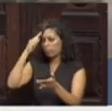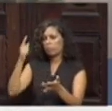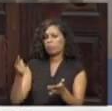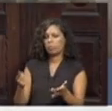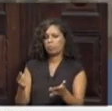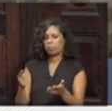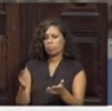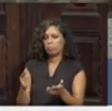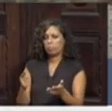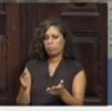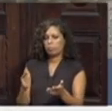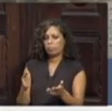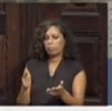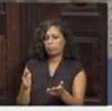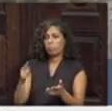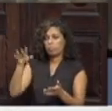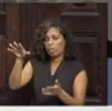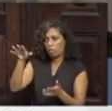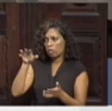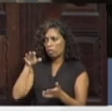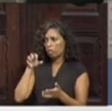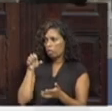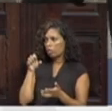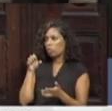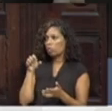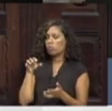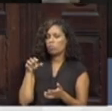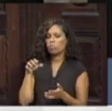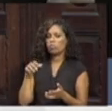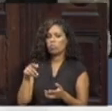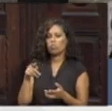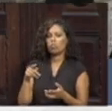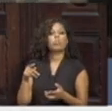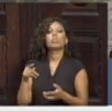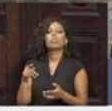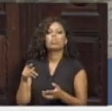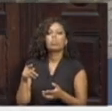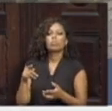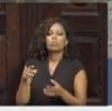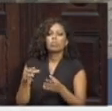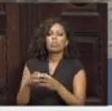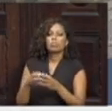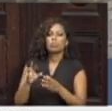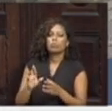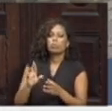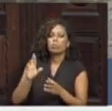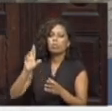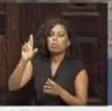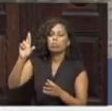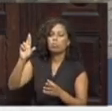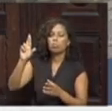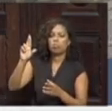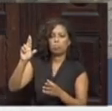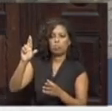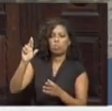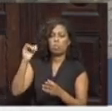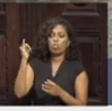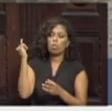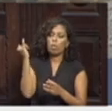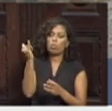da Procuradoria-Geral do Estado para dizer que o Estado não tem que cumprir